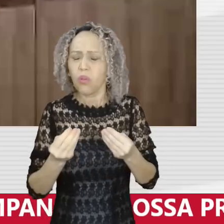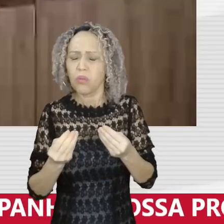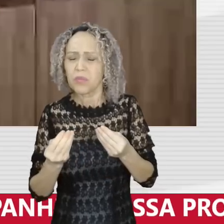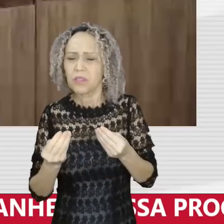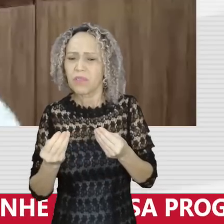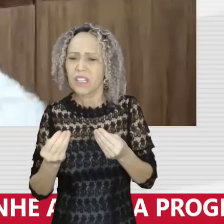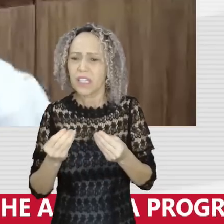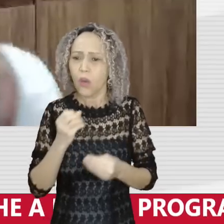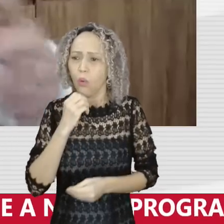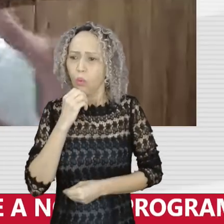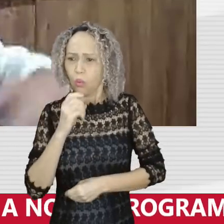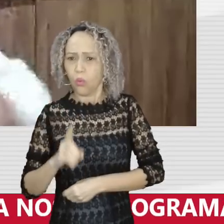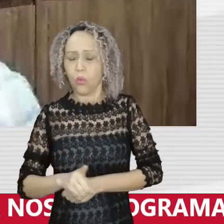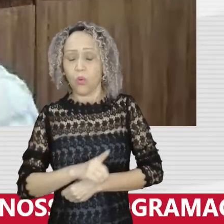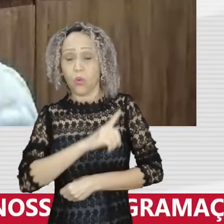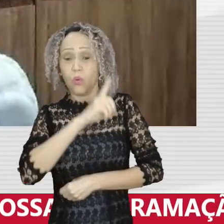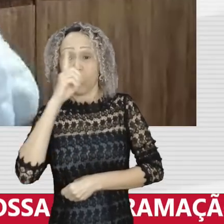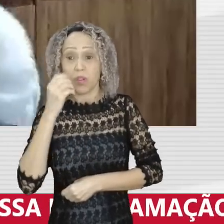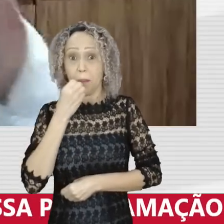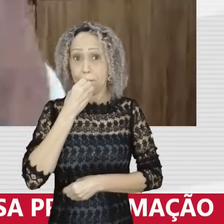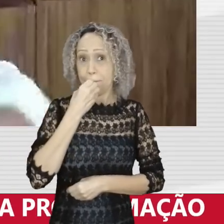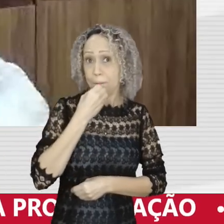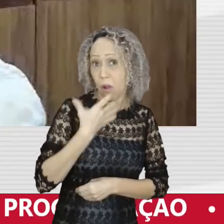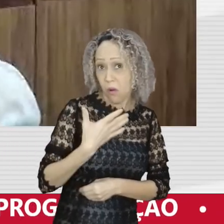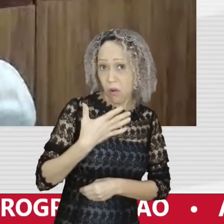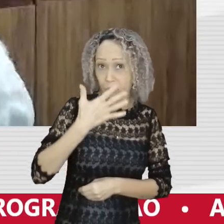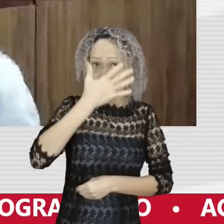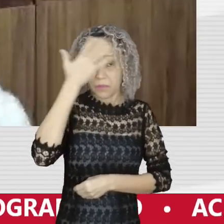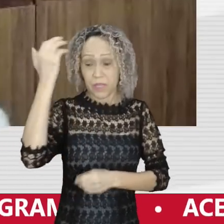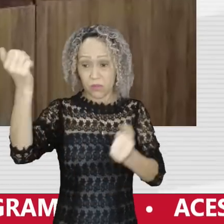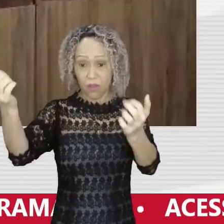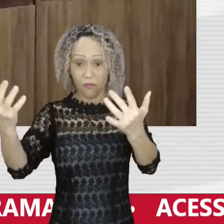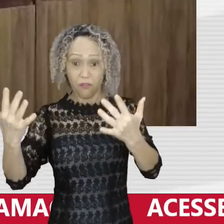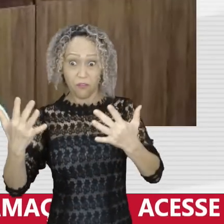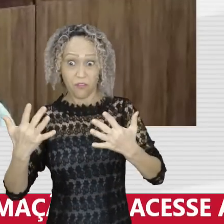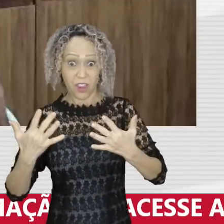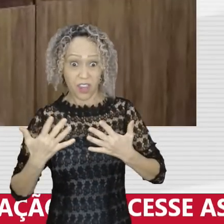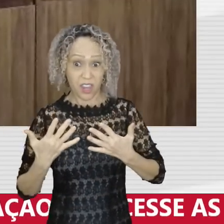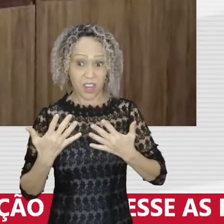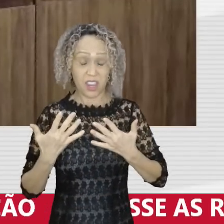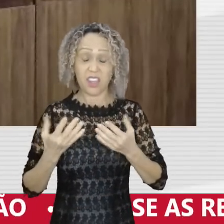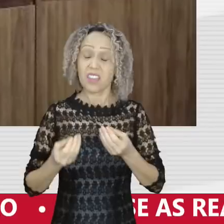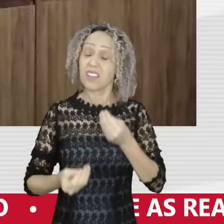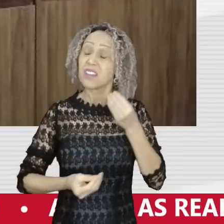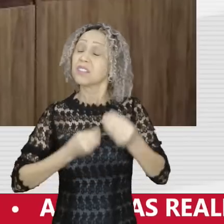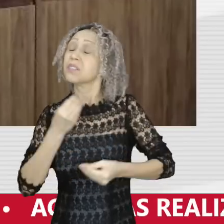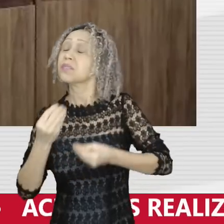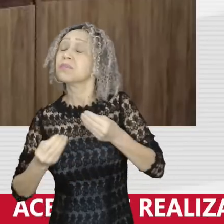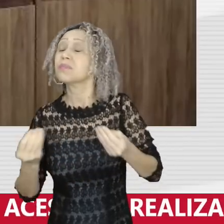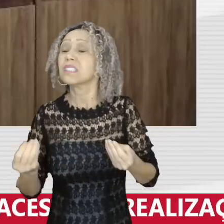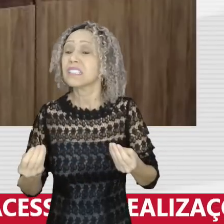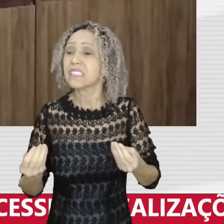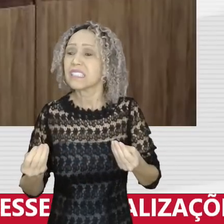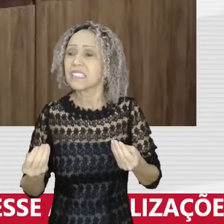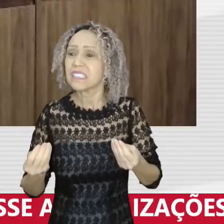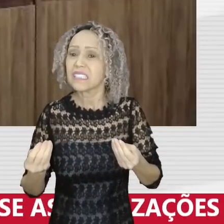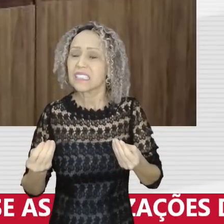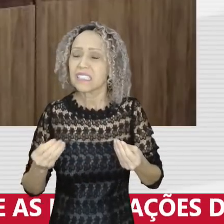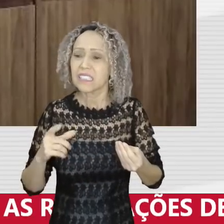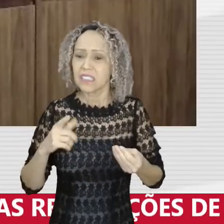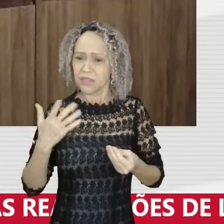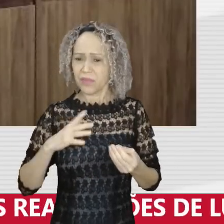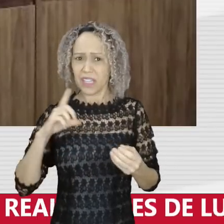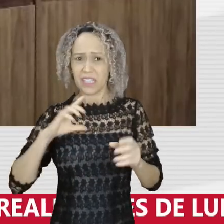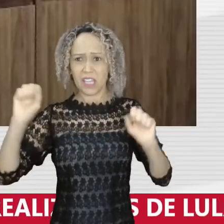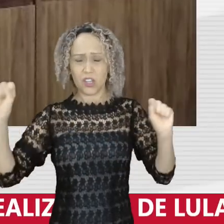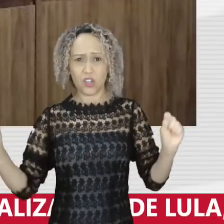que é o quê? Assim, teremos atividades, espetáculos, como é que vai ser? Porque imagino que vai ser um fim de semana, para quem vier, eu acho que